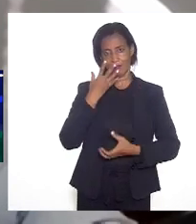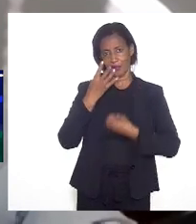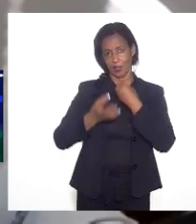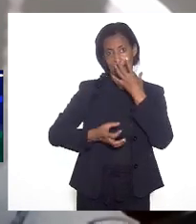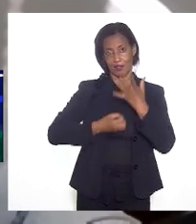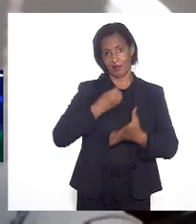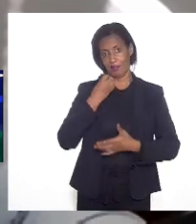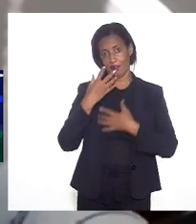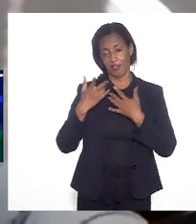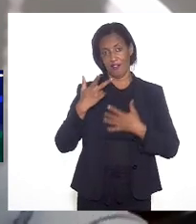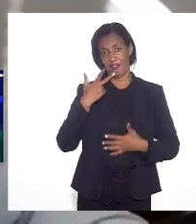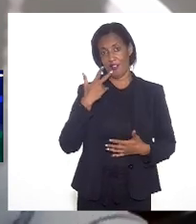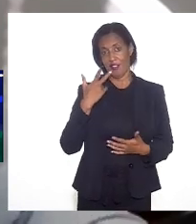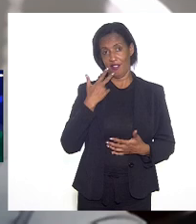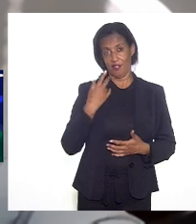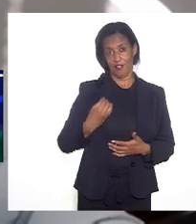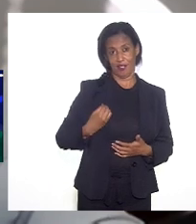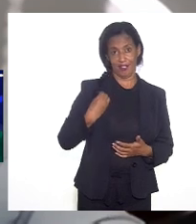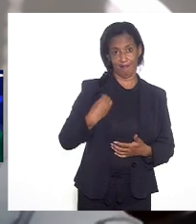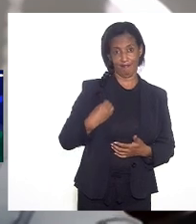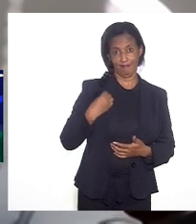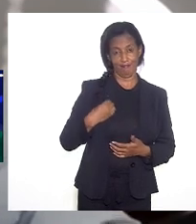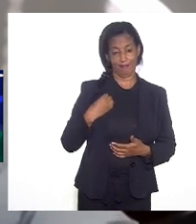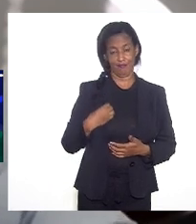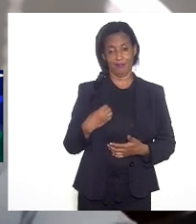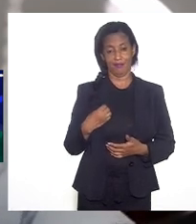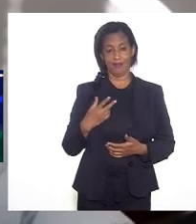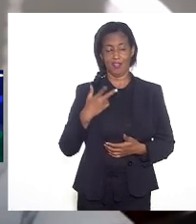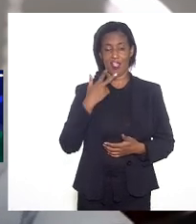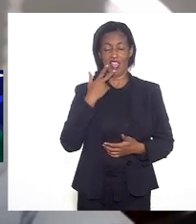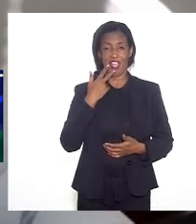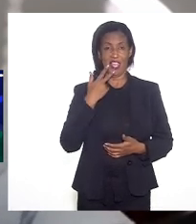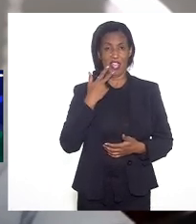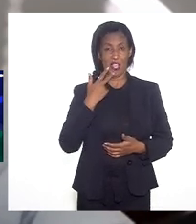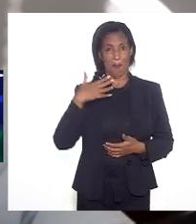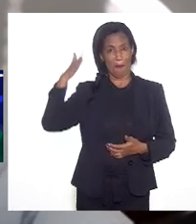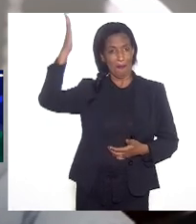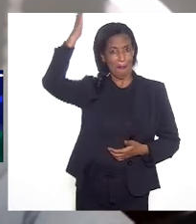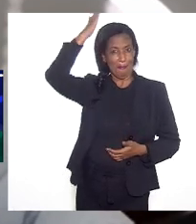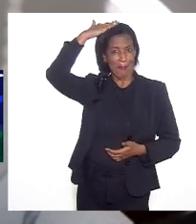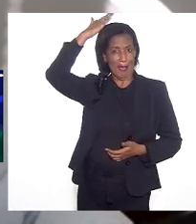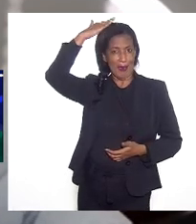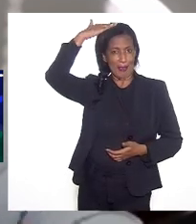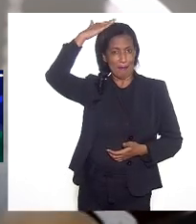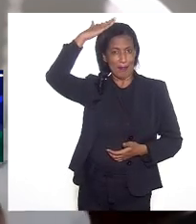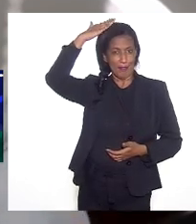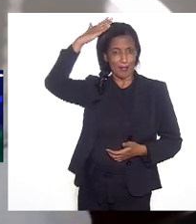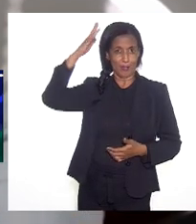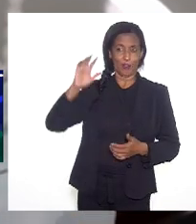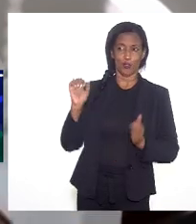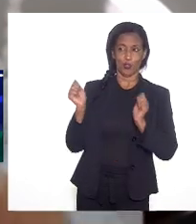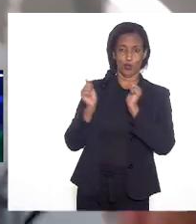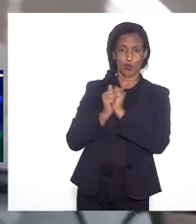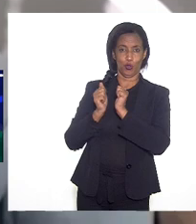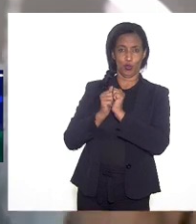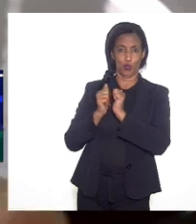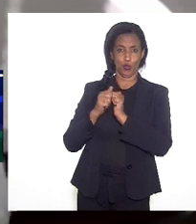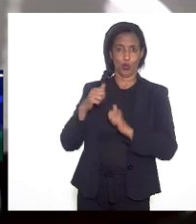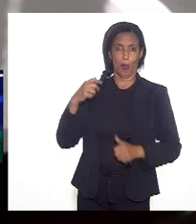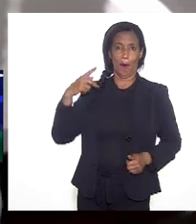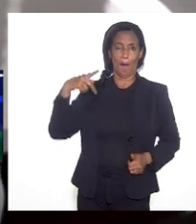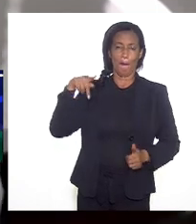descendências, eu já inicio falando aqui como filho de paraibano, como a pernambucana. Já que estamos todos